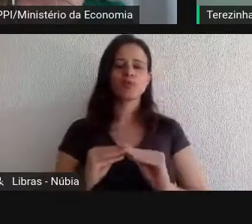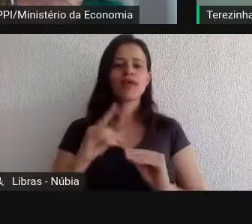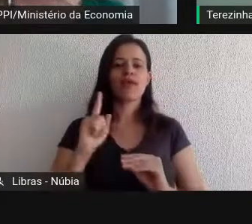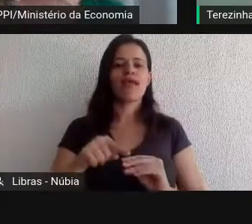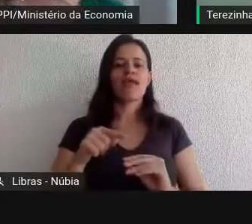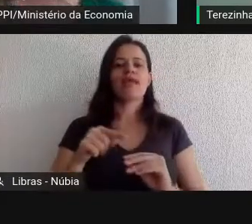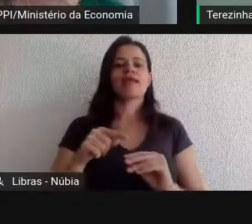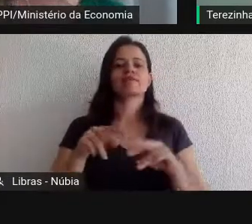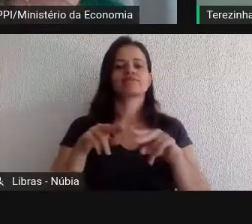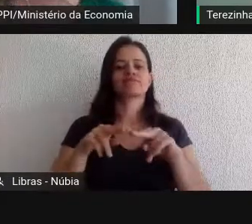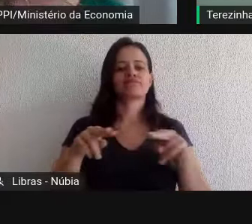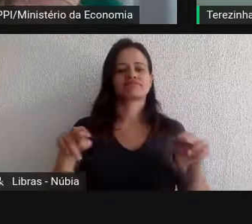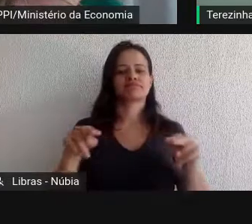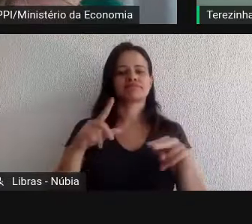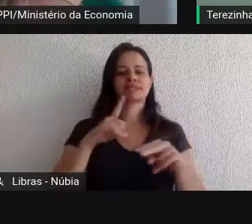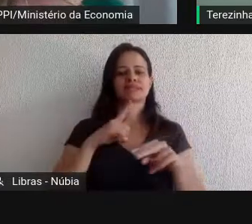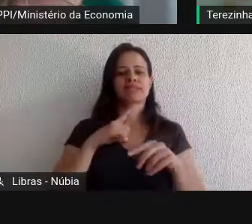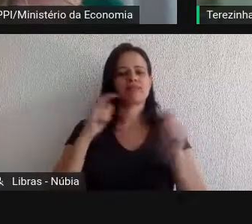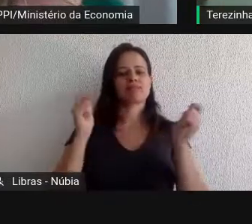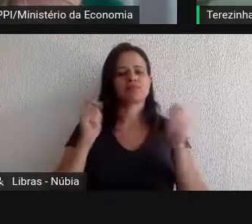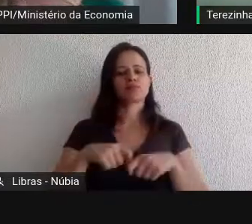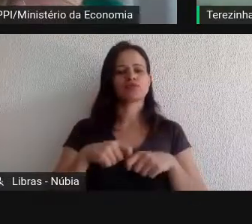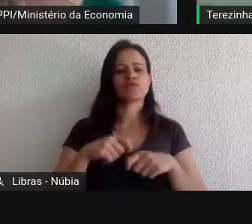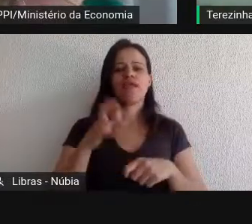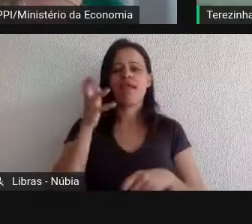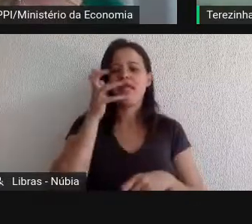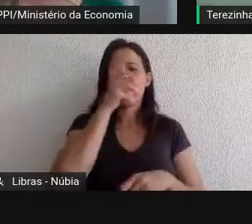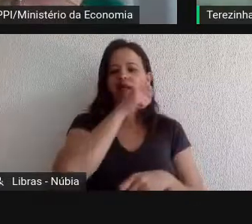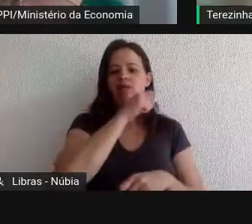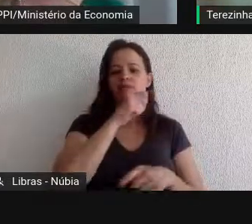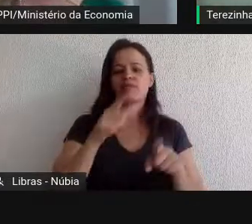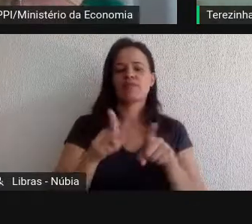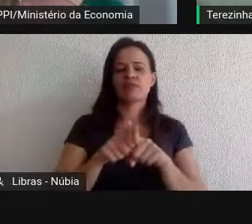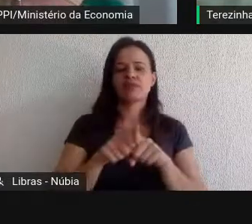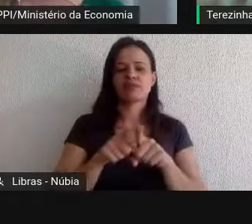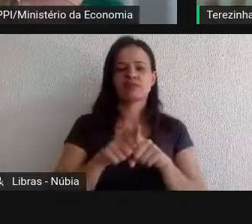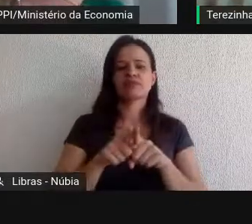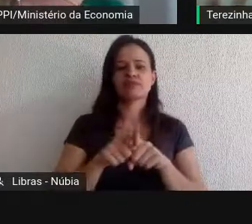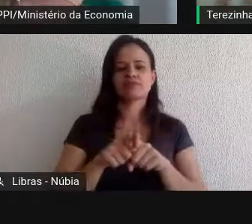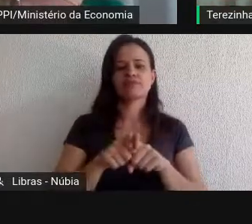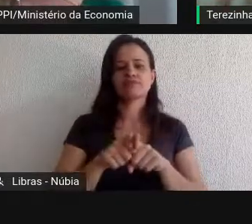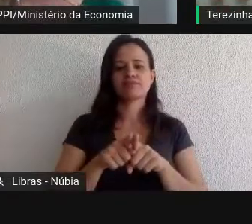que podem ser recuperados, né, pelas buscas